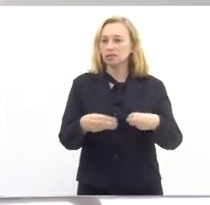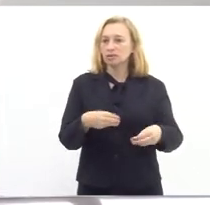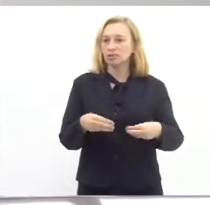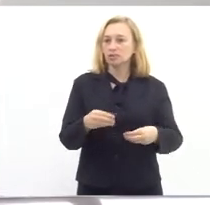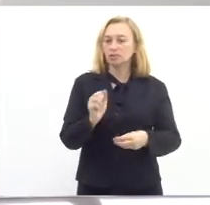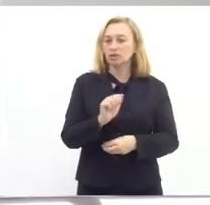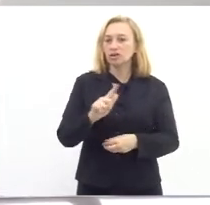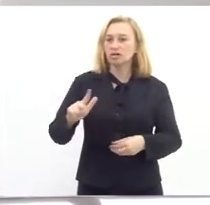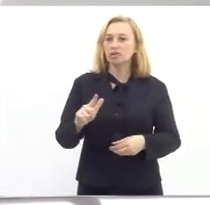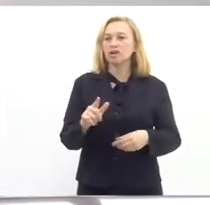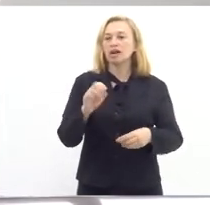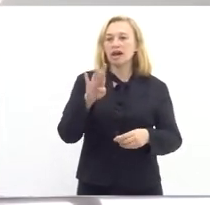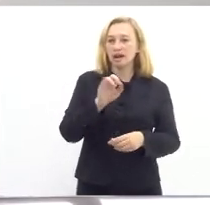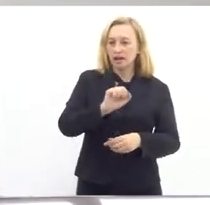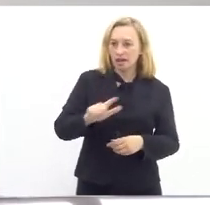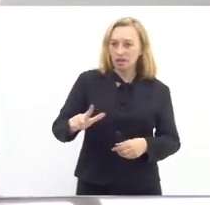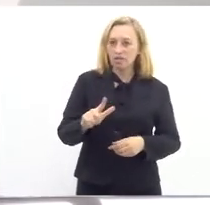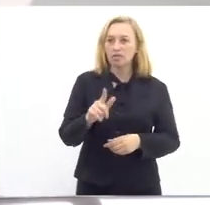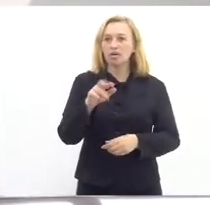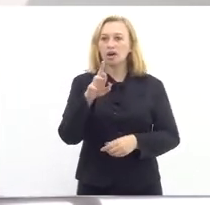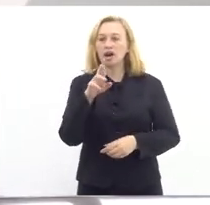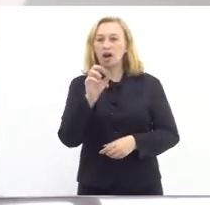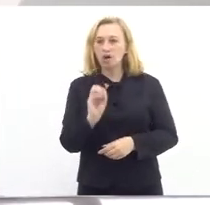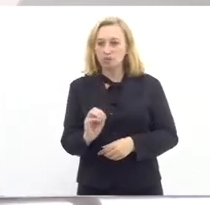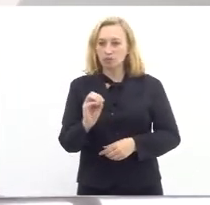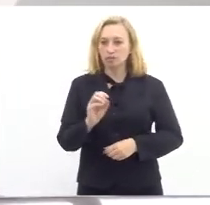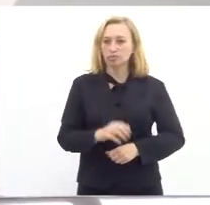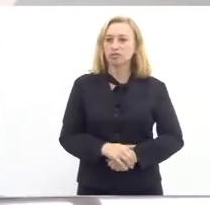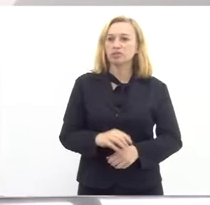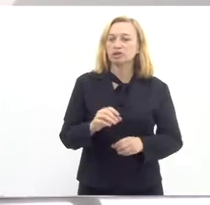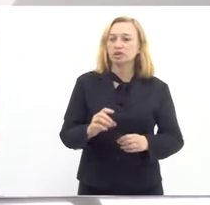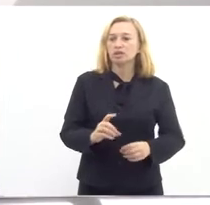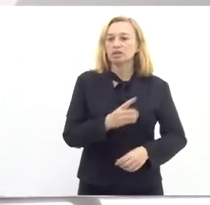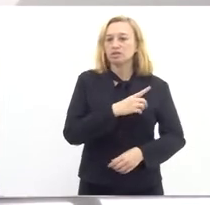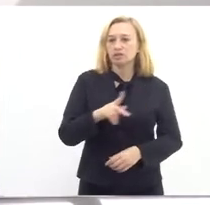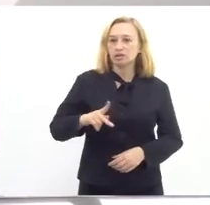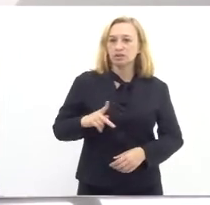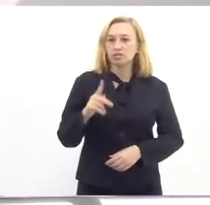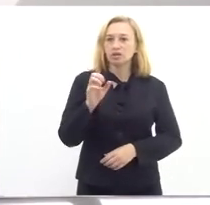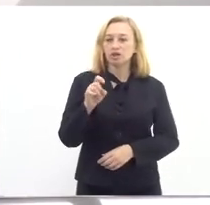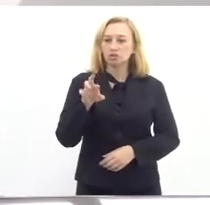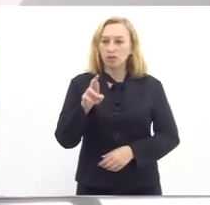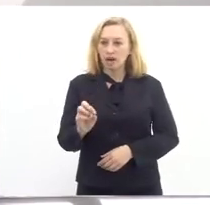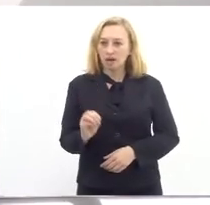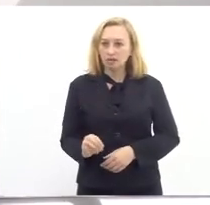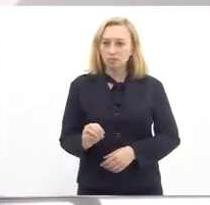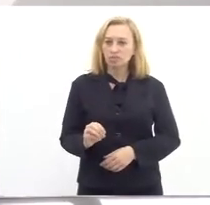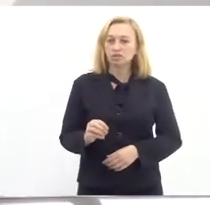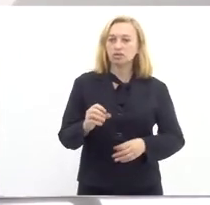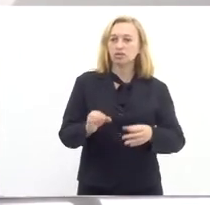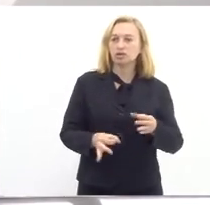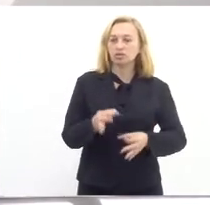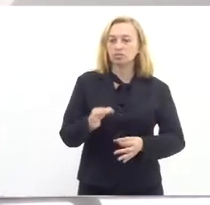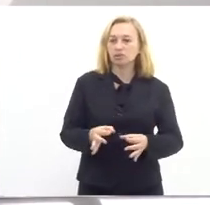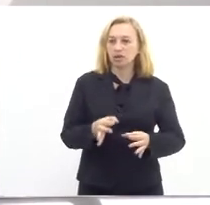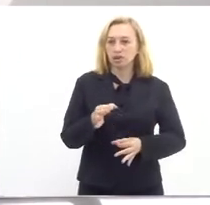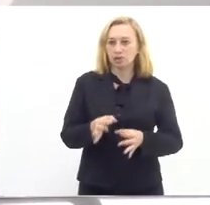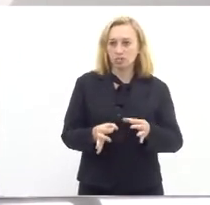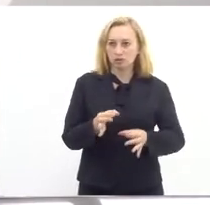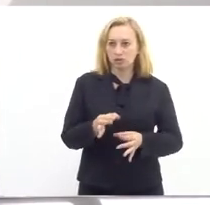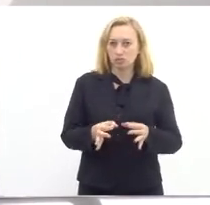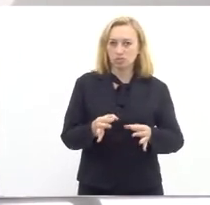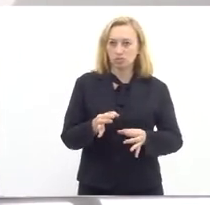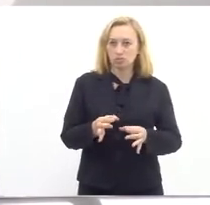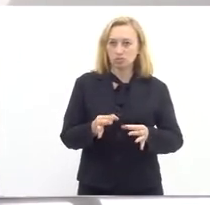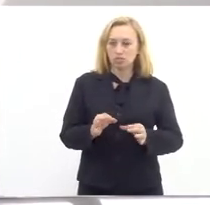A Raquel e o Álvaro Gonçalves. Da Defensoria Pública, o doutor Eduardo está sempre conosco. Tribunal de Contas, mais uma vez agradecendo. Doutor